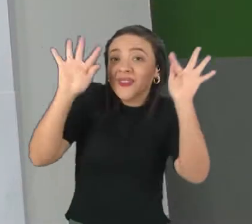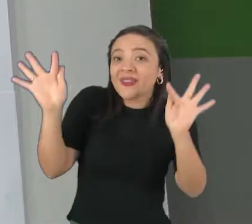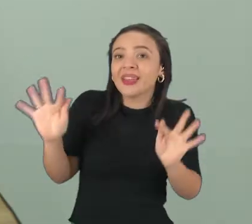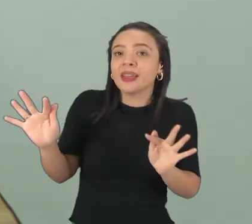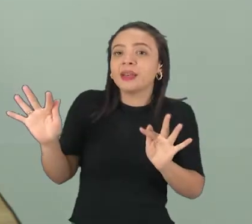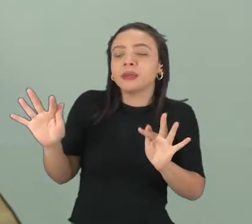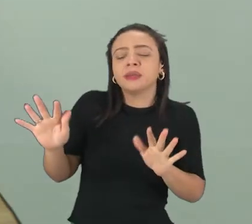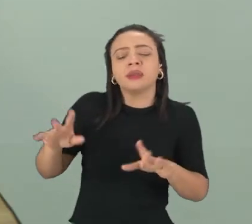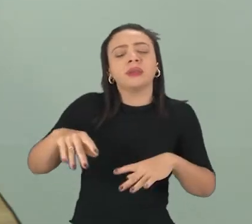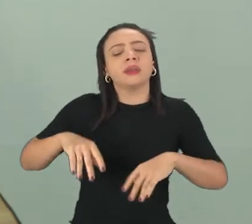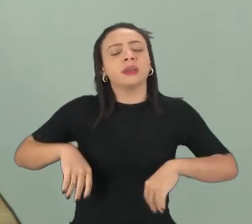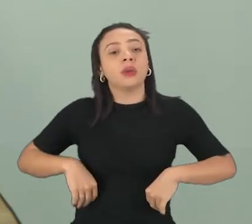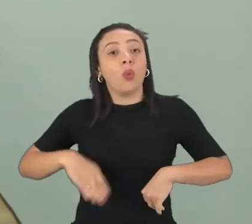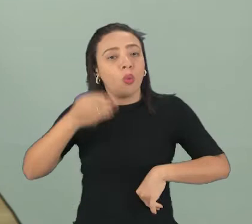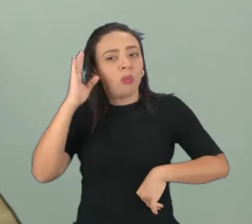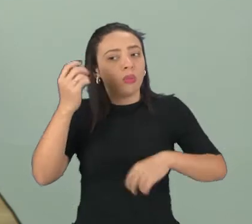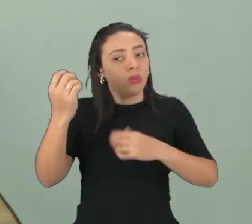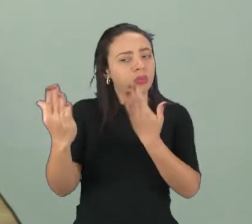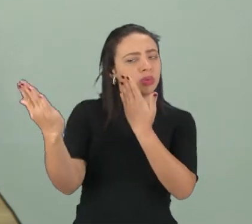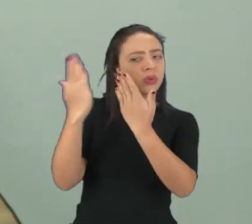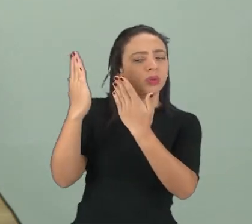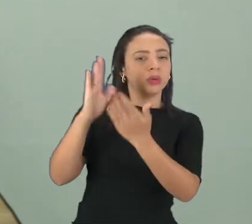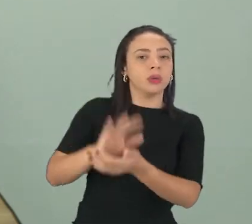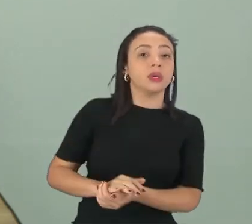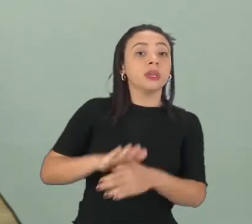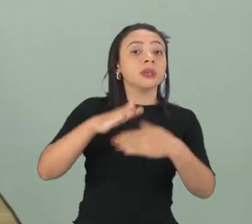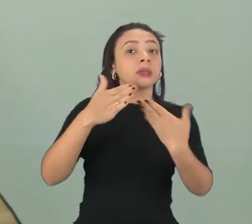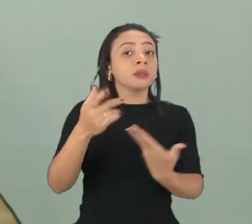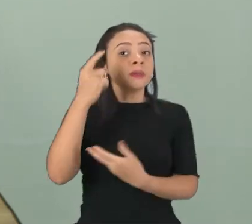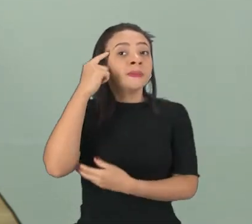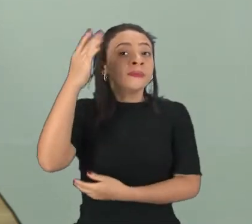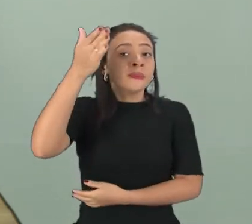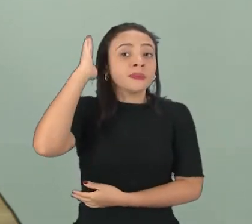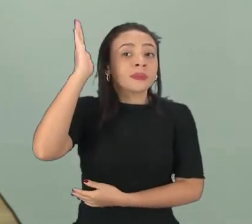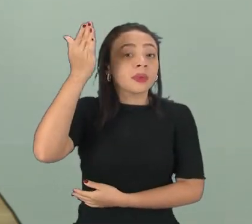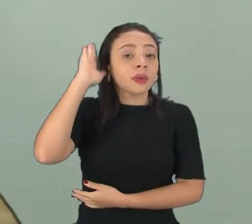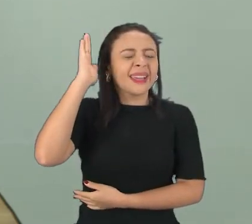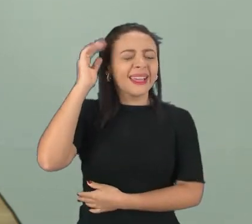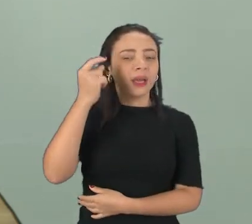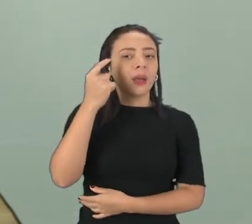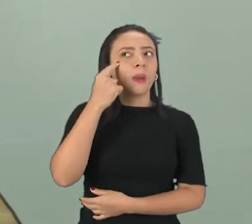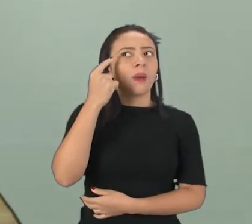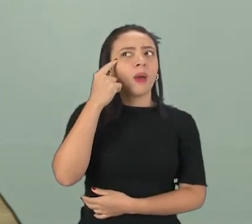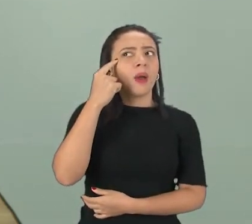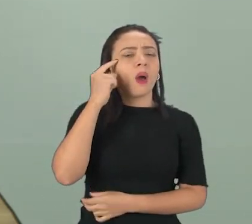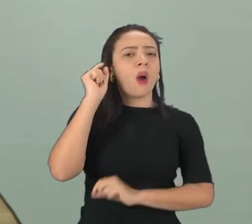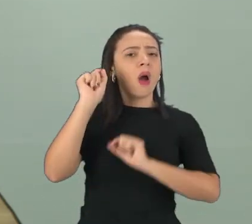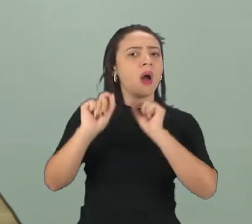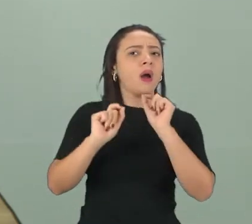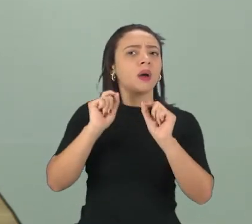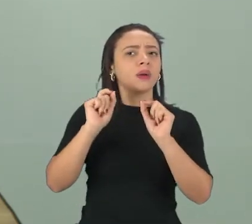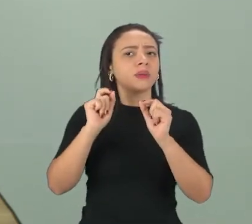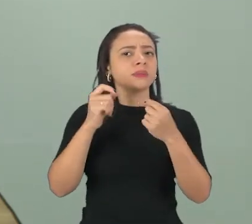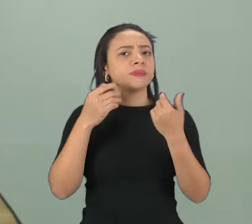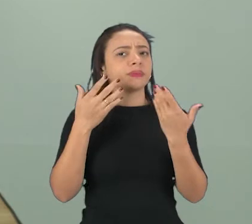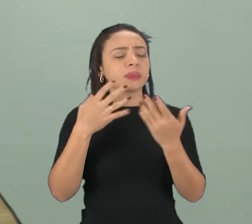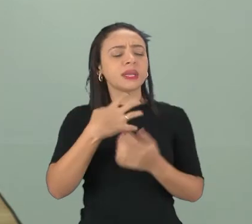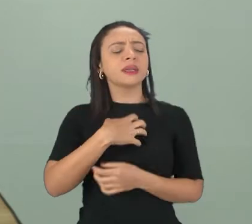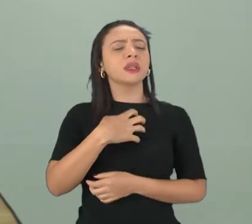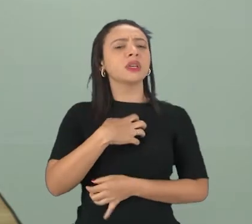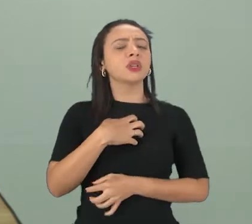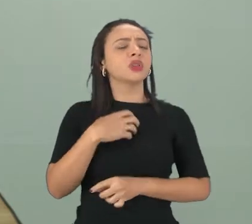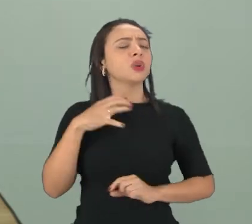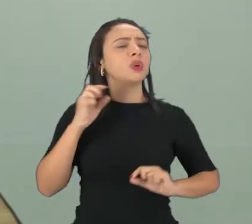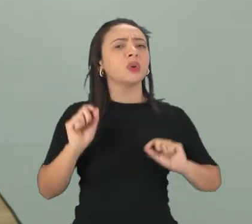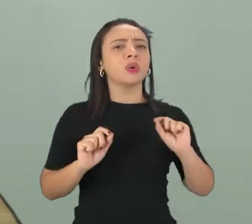O que aconteceu? Qual era o pensamento, do burro nessa situação? Que tipo de sentimento